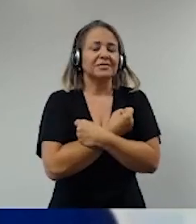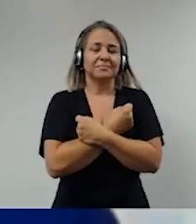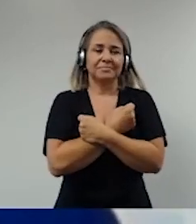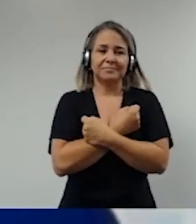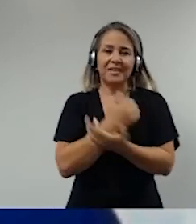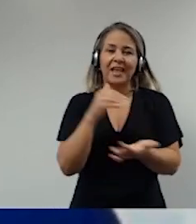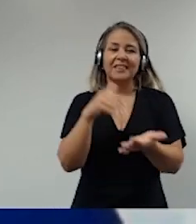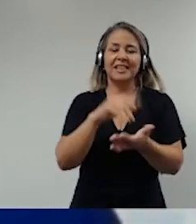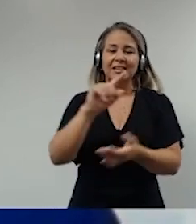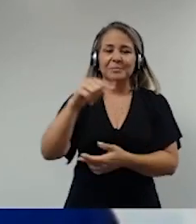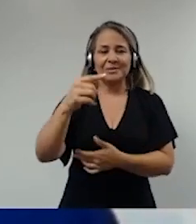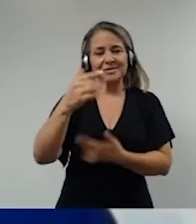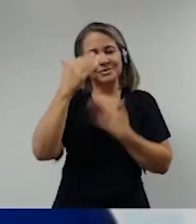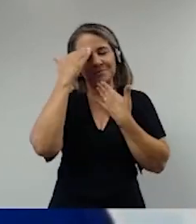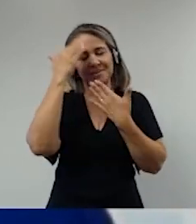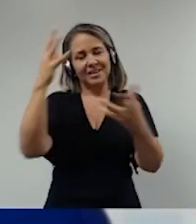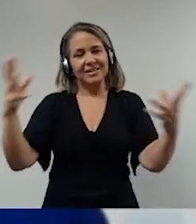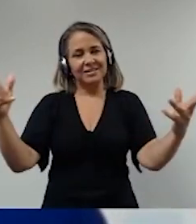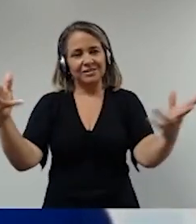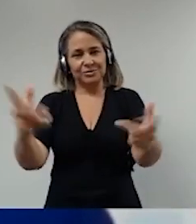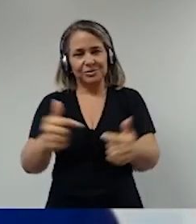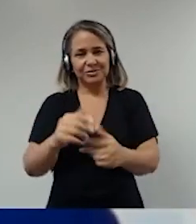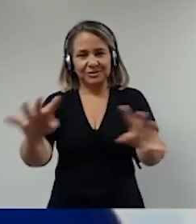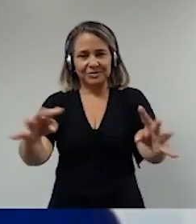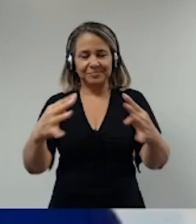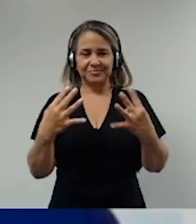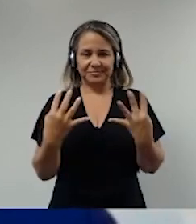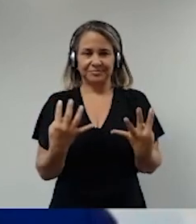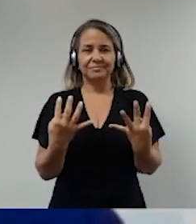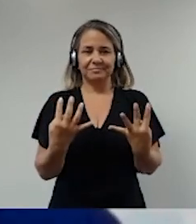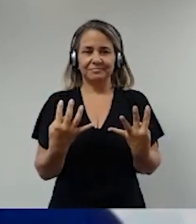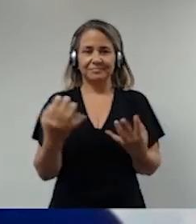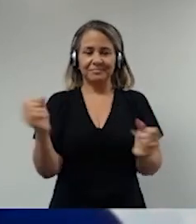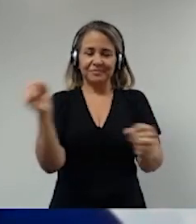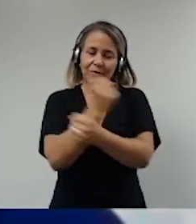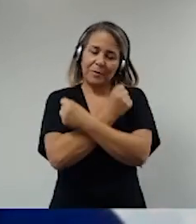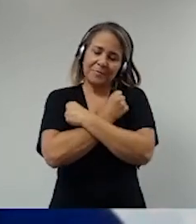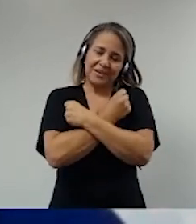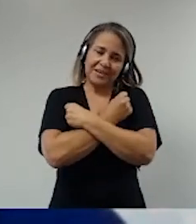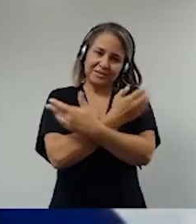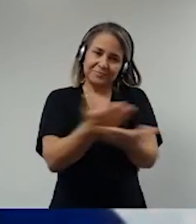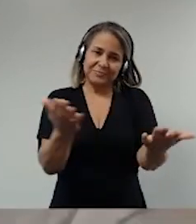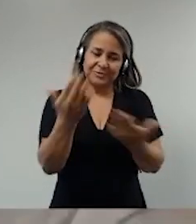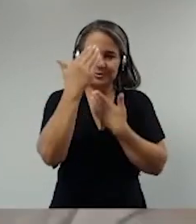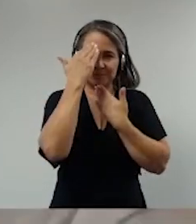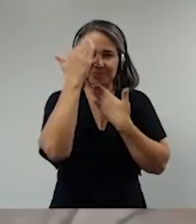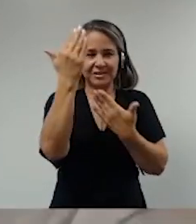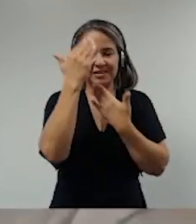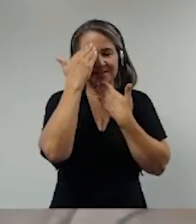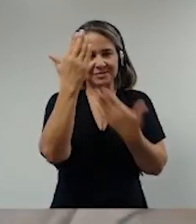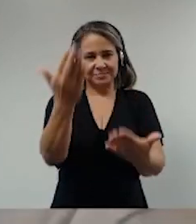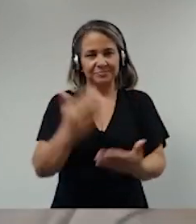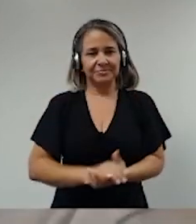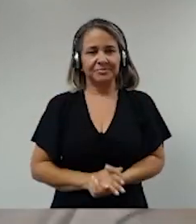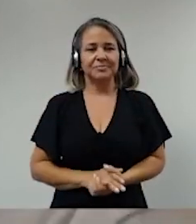até a próxima. Muito obrigado a todos vocês que nos assistiram. Um abraço, pessoal. Muito obrigado. Um abração.